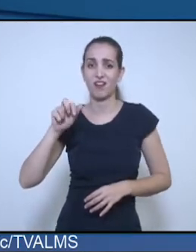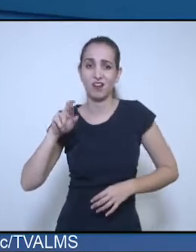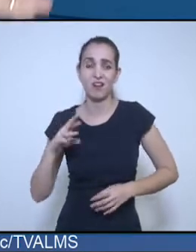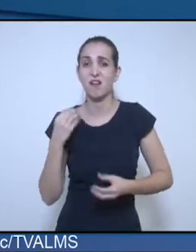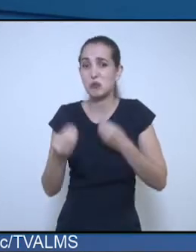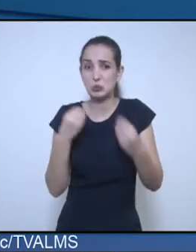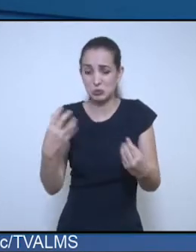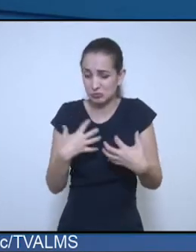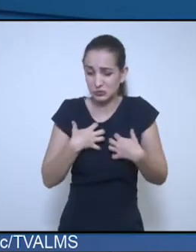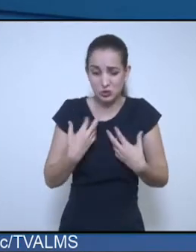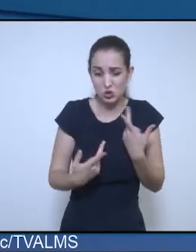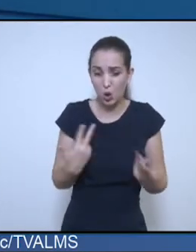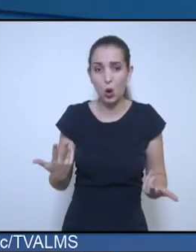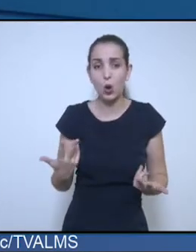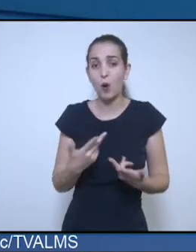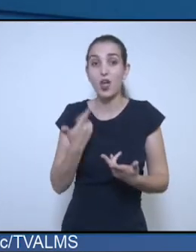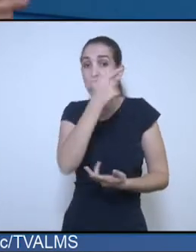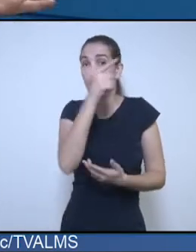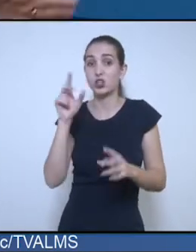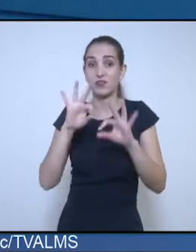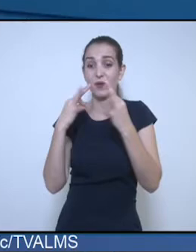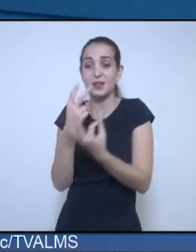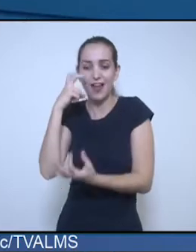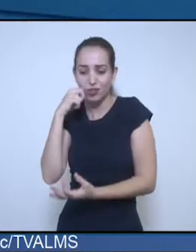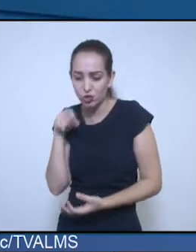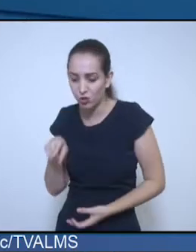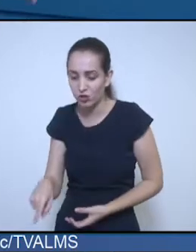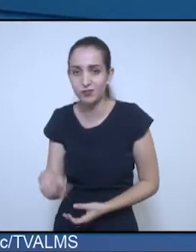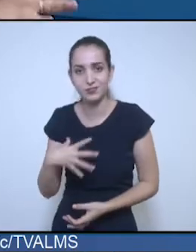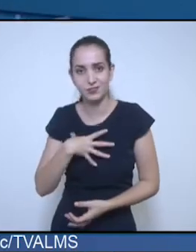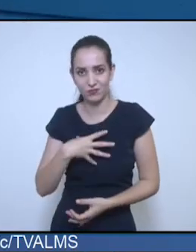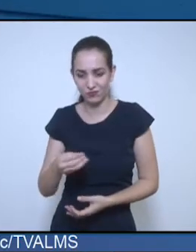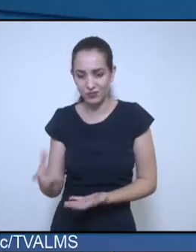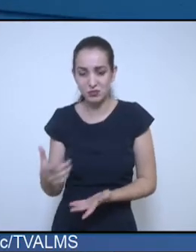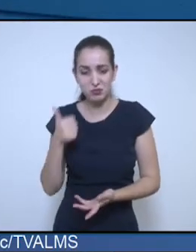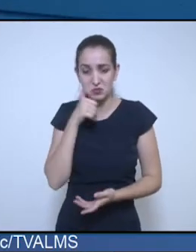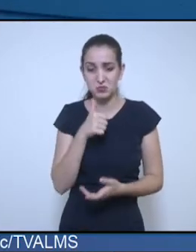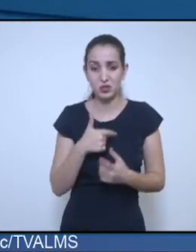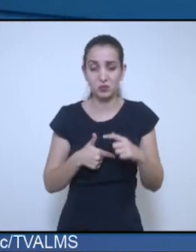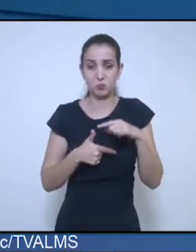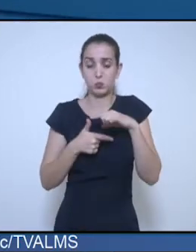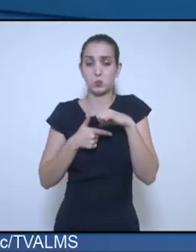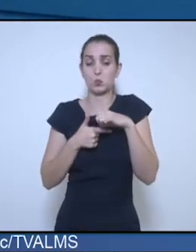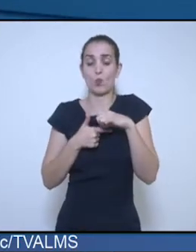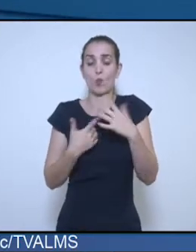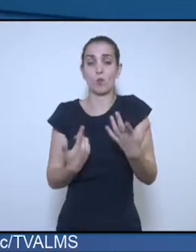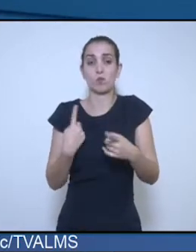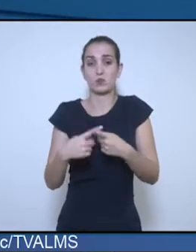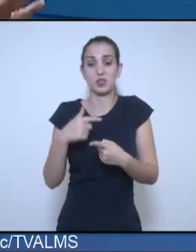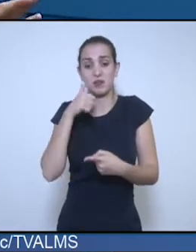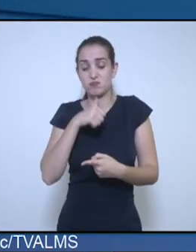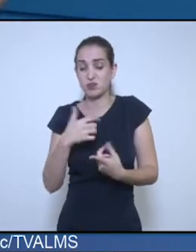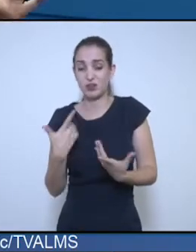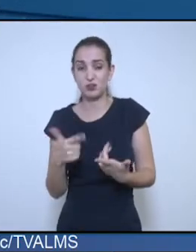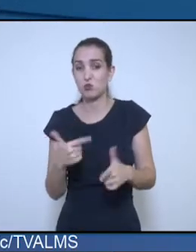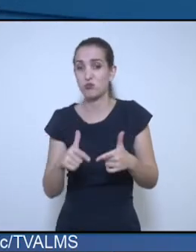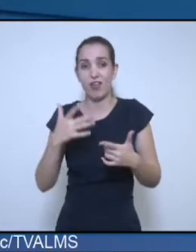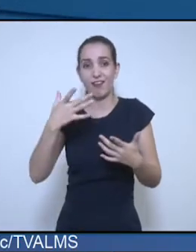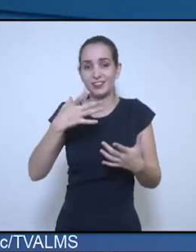abrigados ou são adotados por outras famílias, e a mulher fica sem saber o que fazer, numa situação